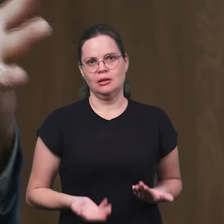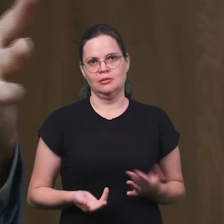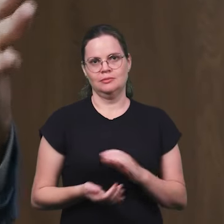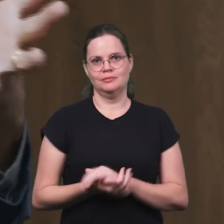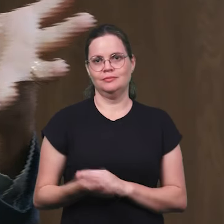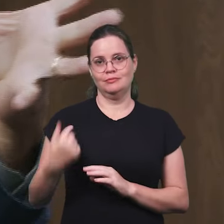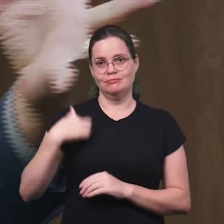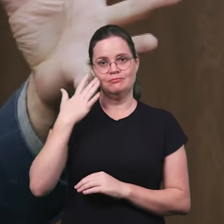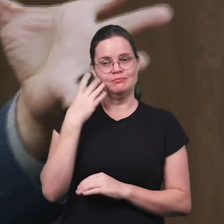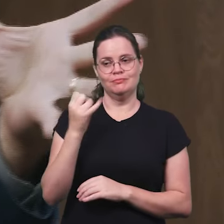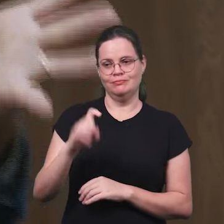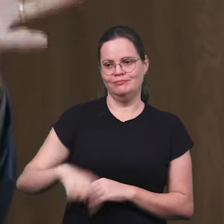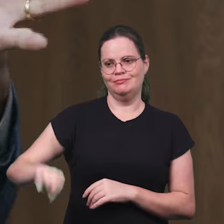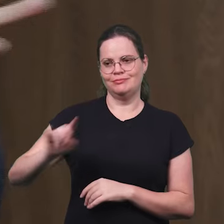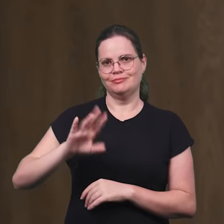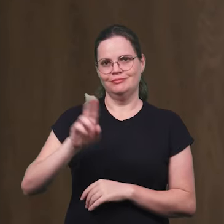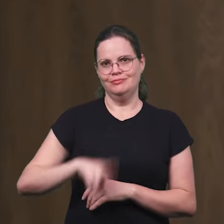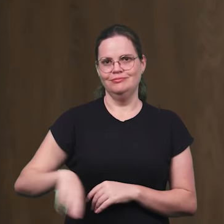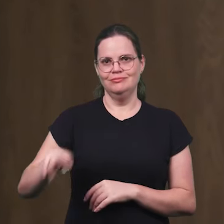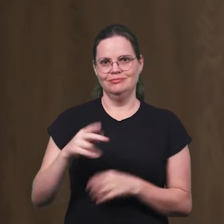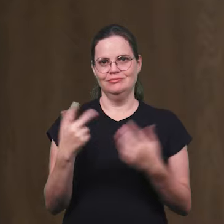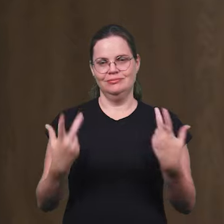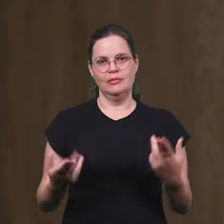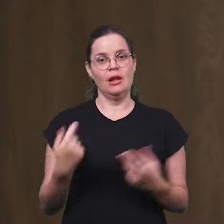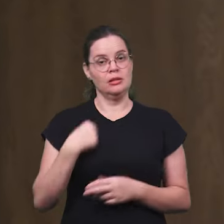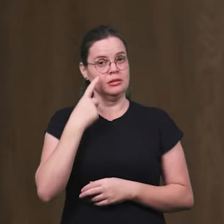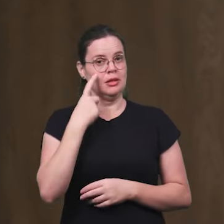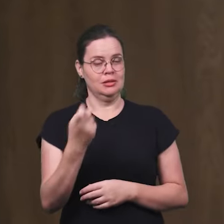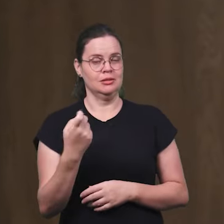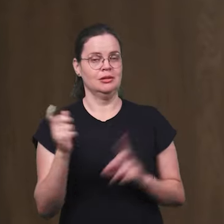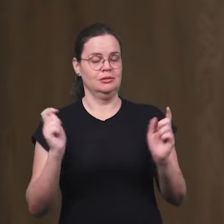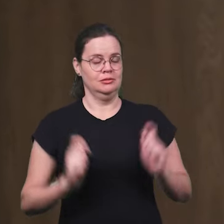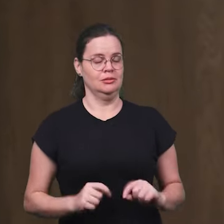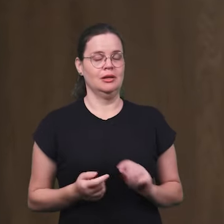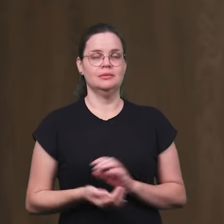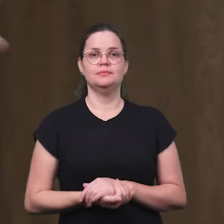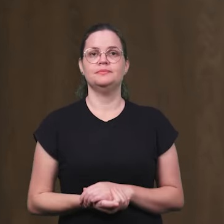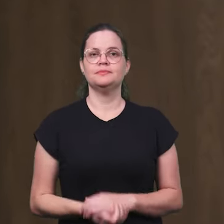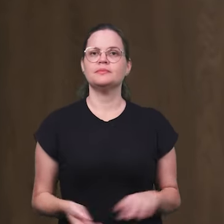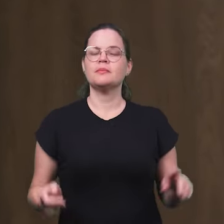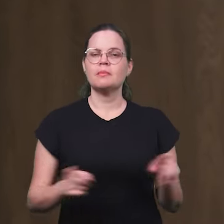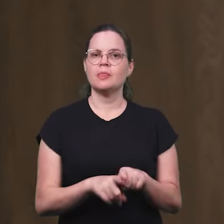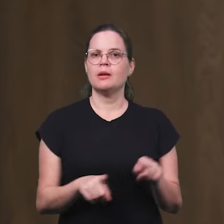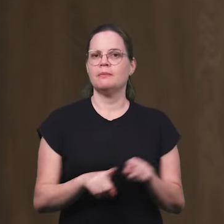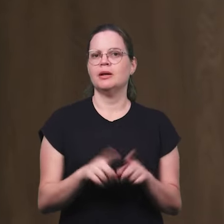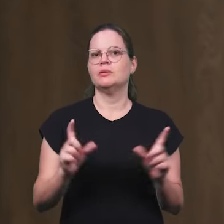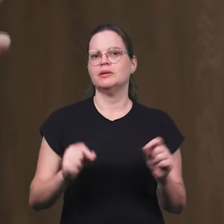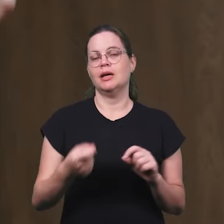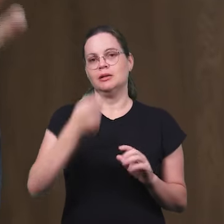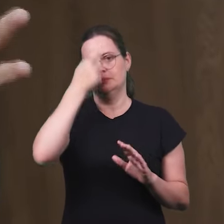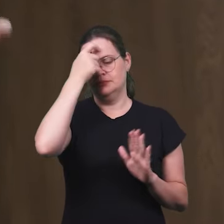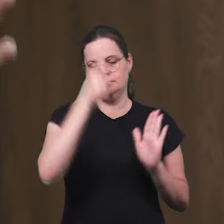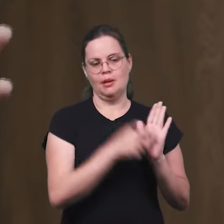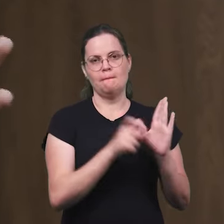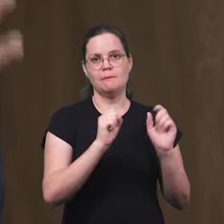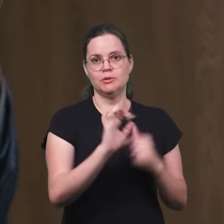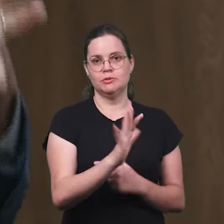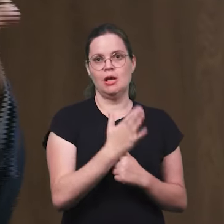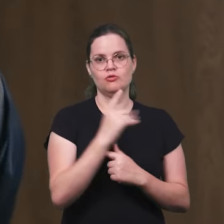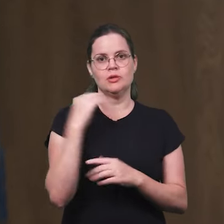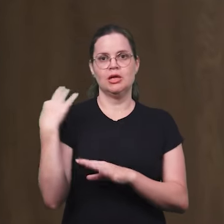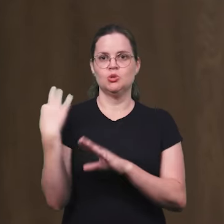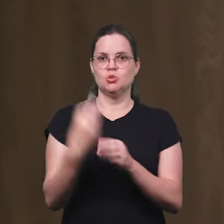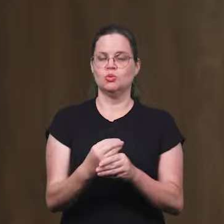sei se vocês já fizeram o uso dessa forma. É interessante você fazer isso. A inteligência artificial pode sim te ajudar